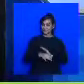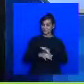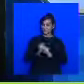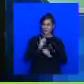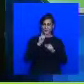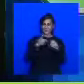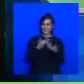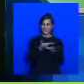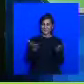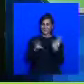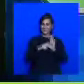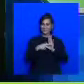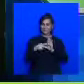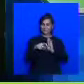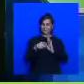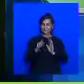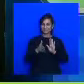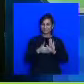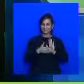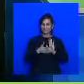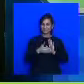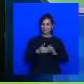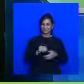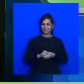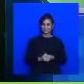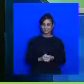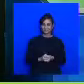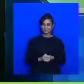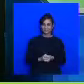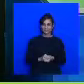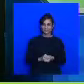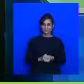Lotomania. Boa sorte para você que apostou.